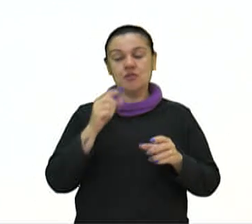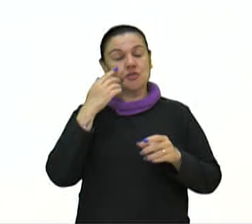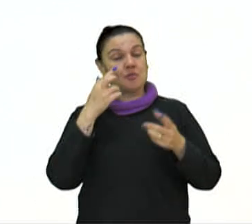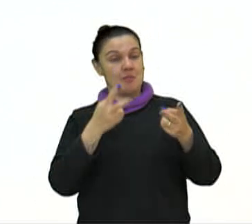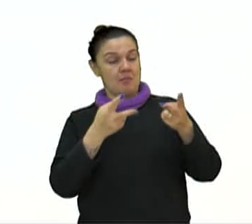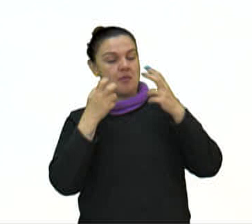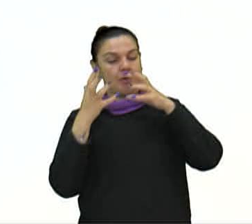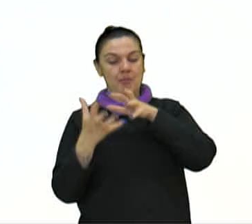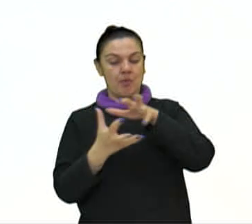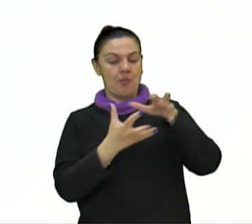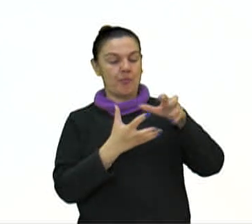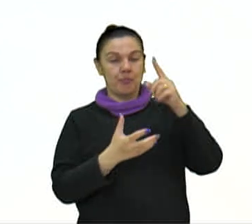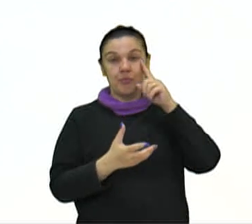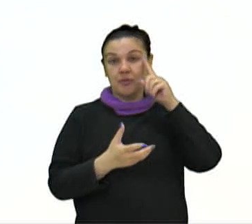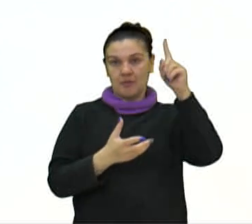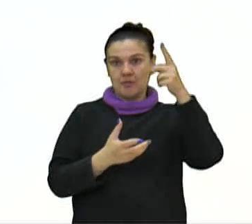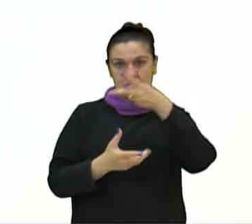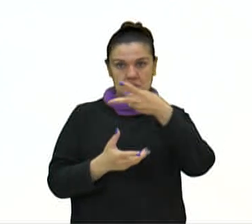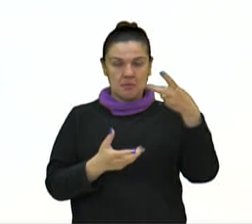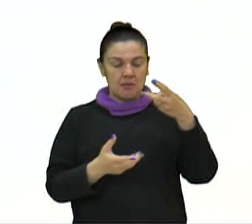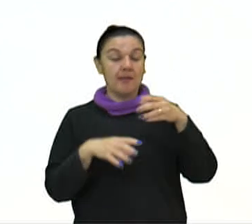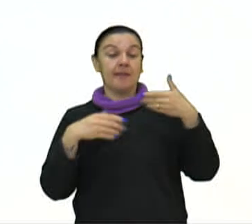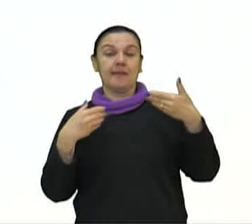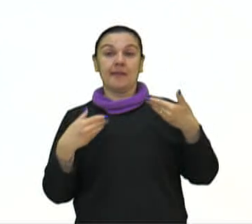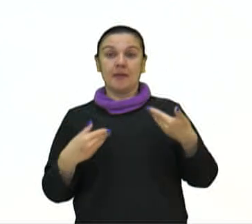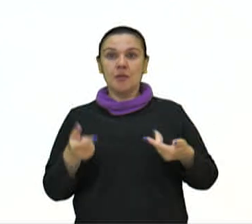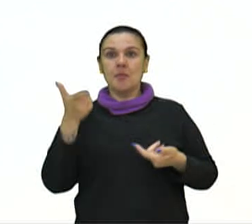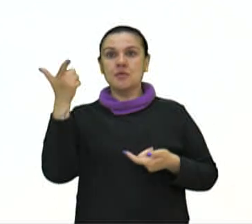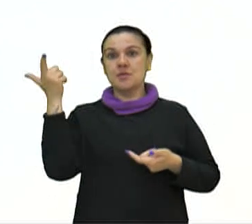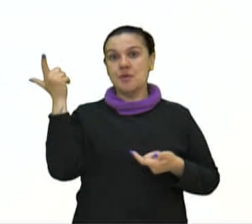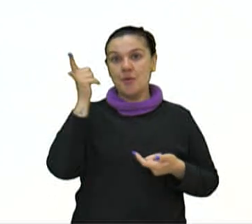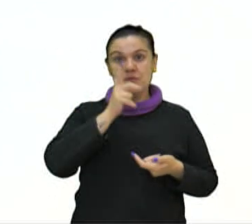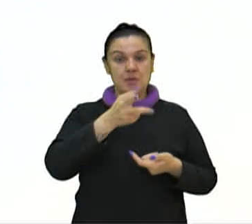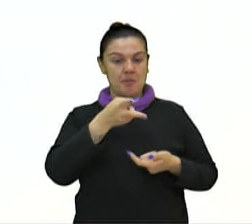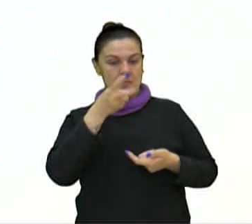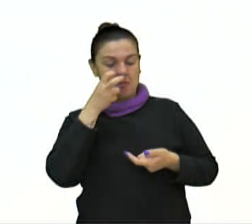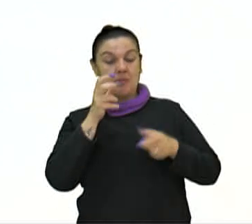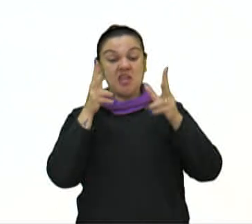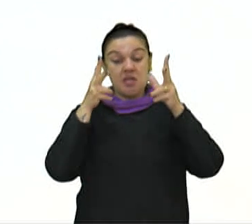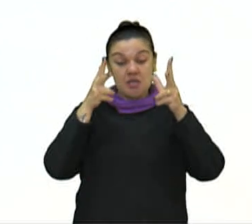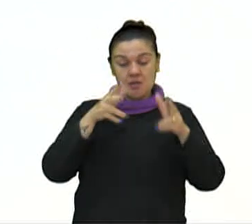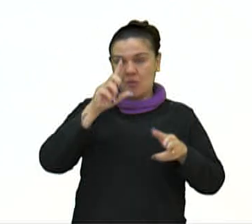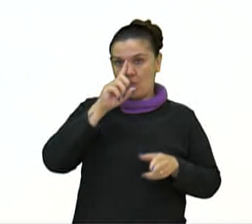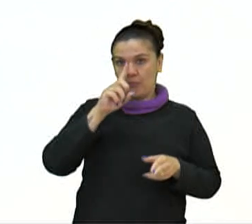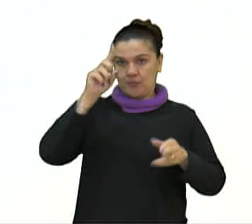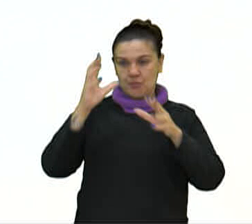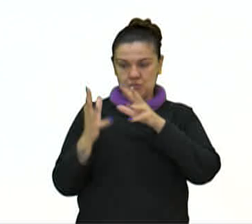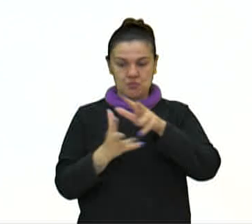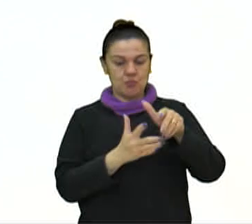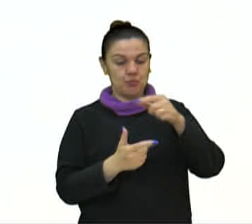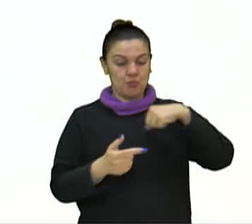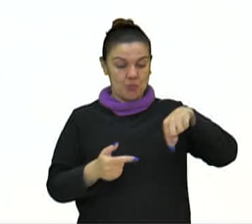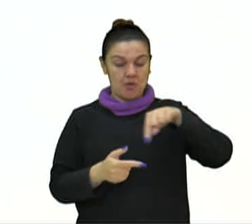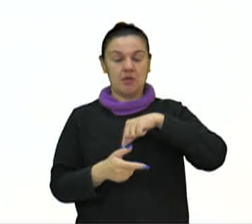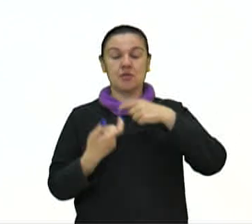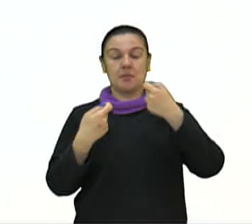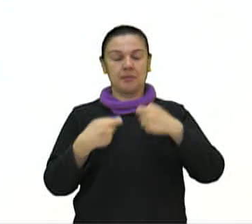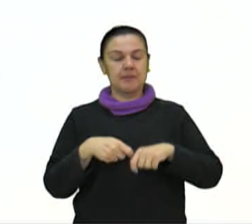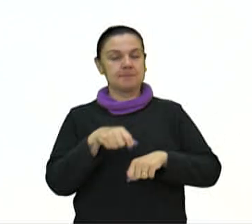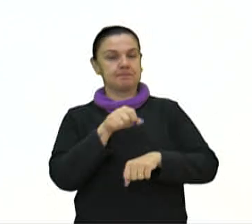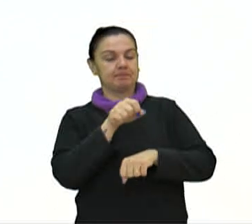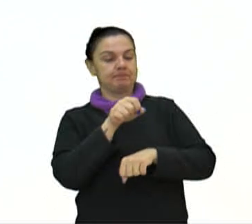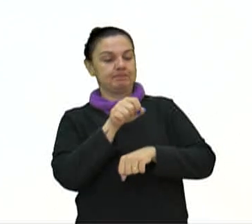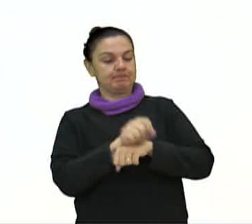vemos o mundo como Deus o vê. Então, para a gente ter a visão que Deus tem do mundo, a gente precisa parar